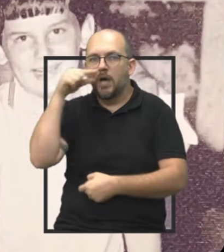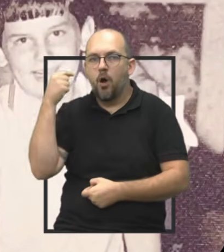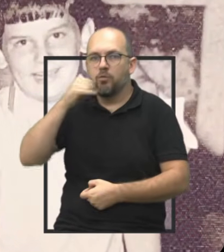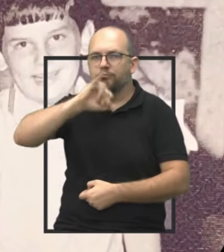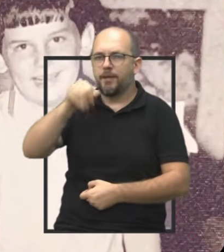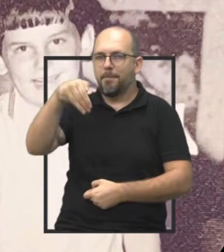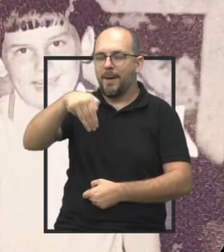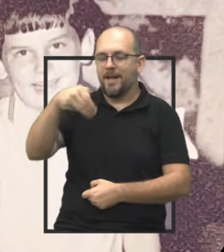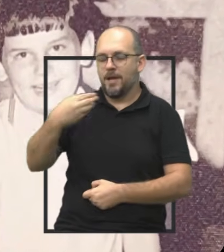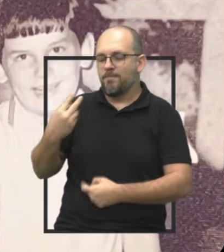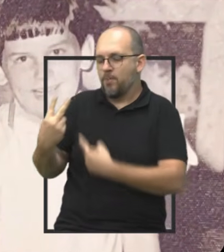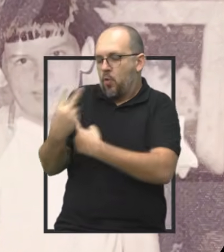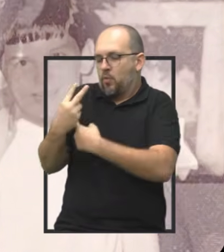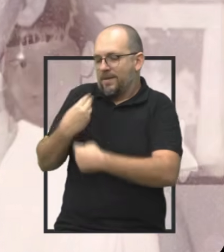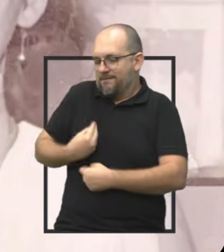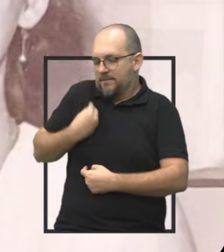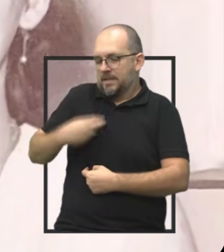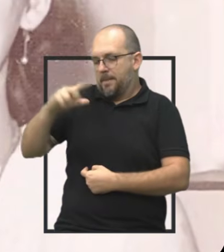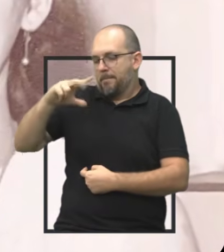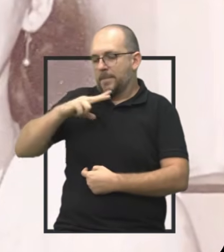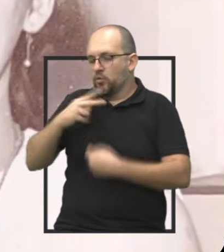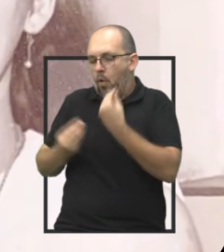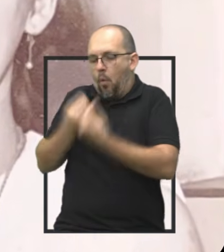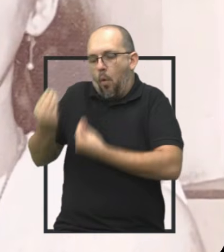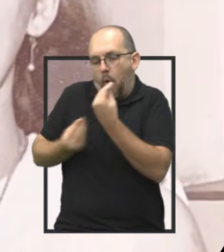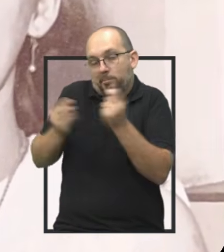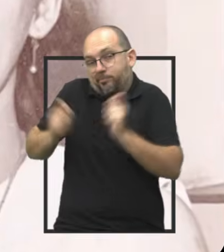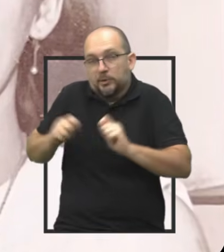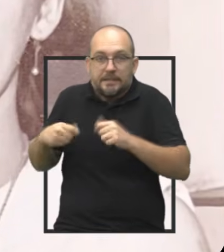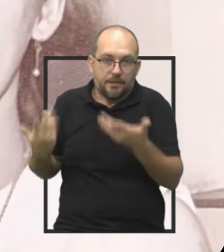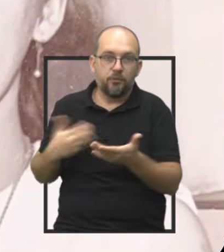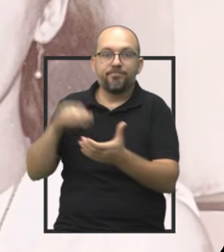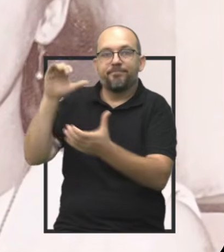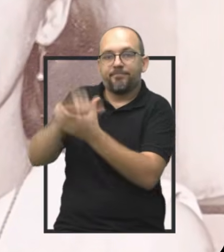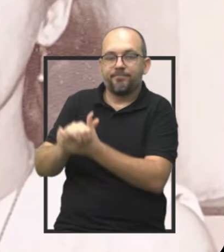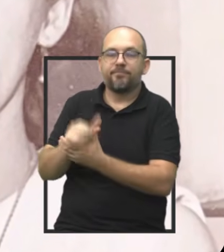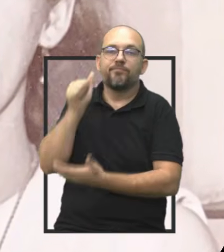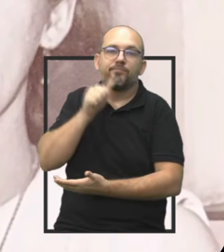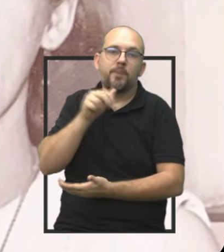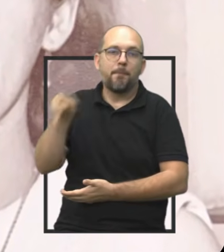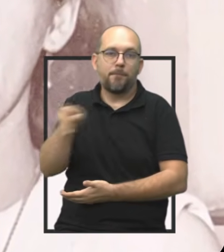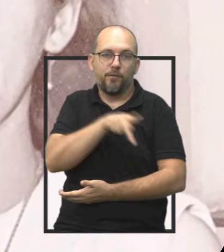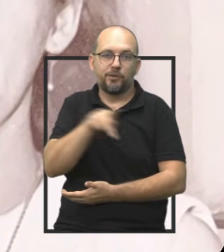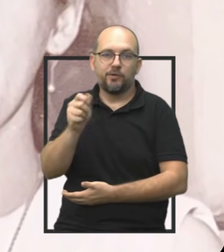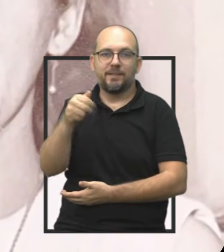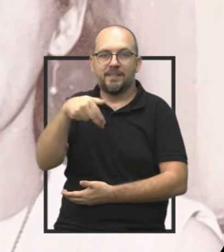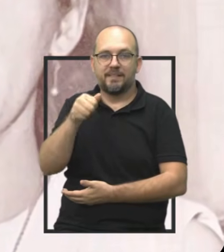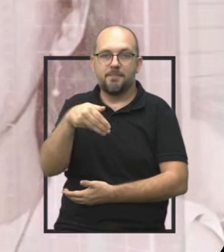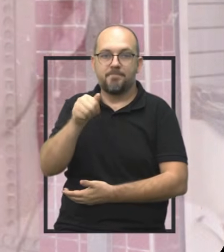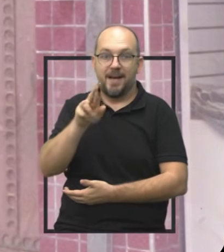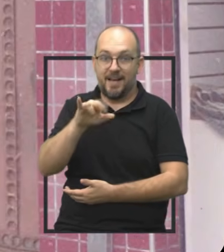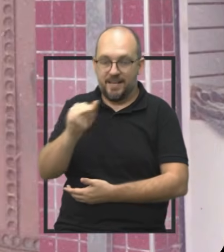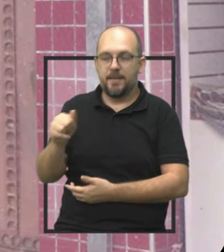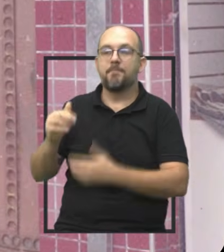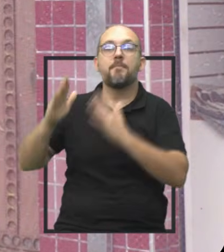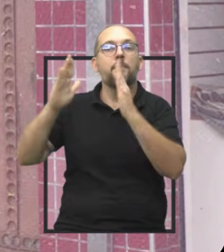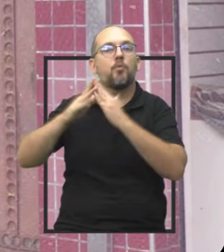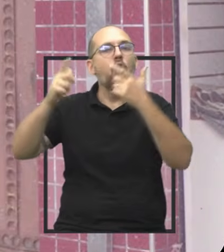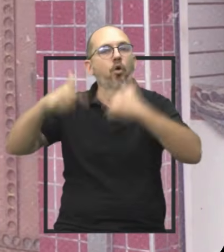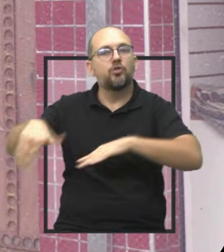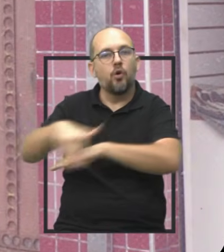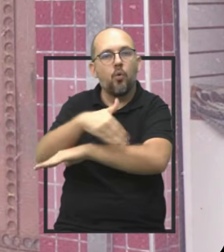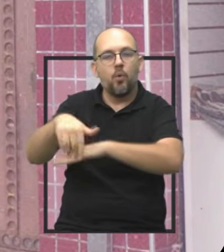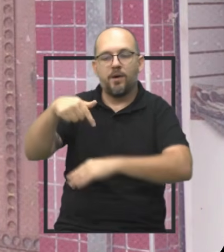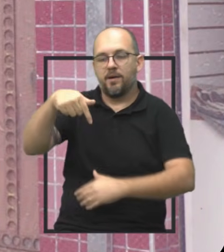Maria cuidava da vida pessoal como podia. Casado com a professora Ana Maria Ferragini, morou na rua